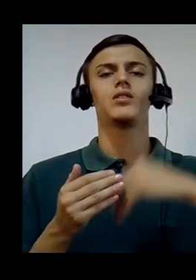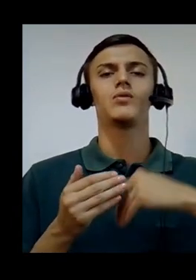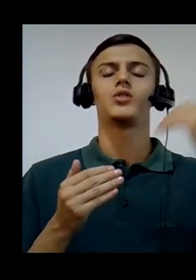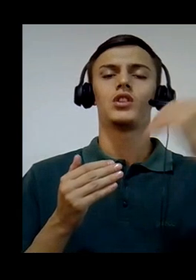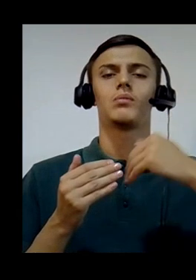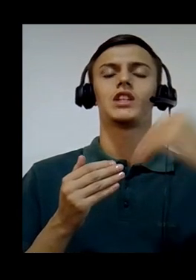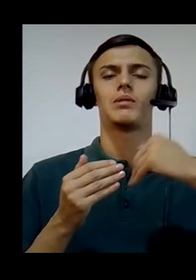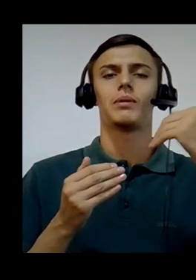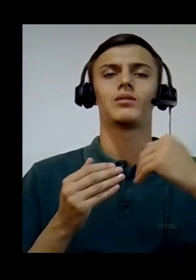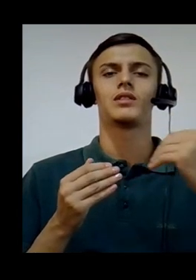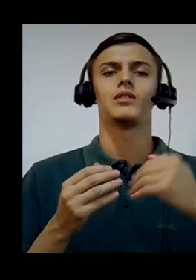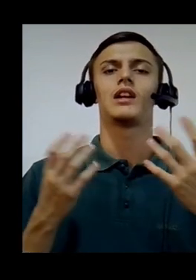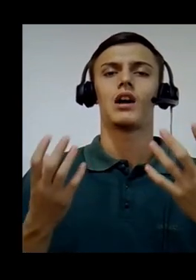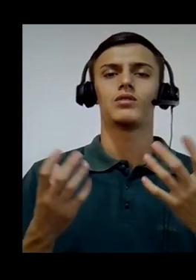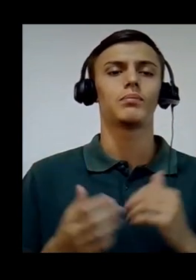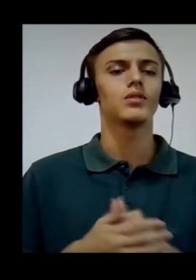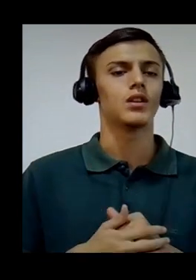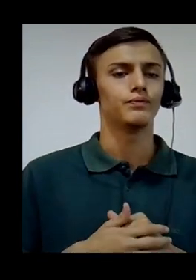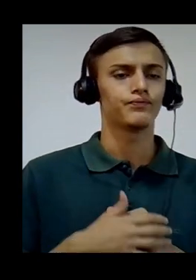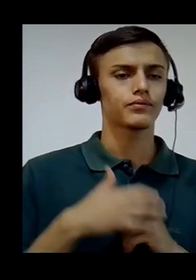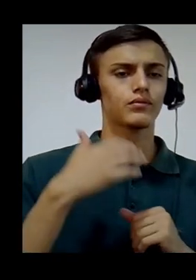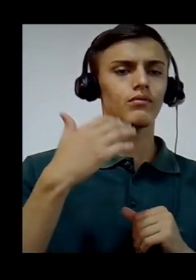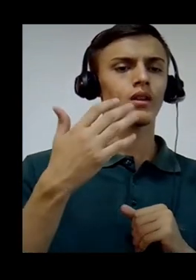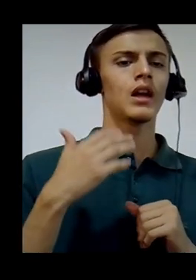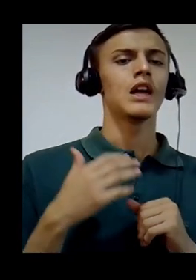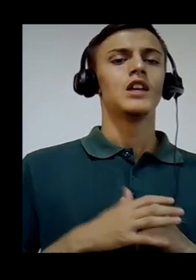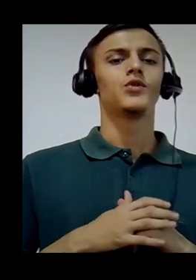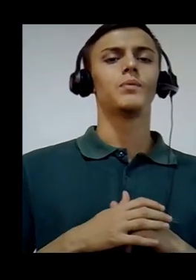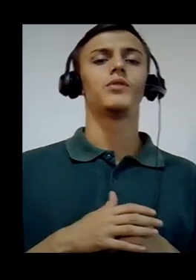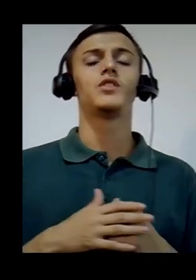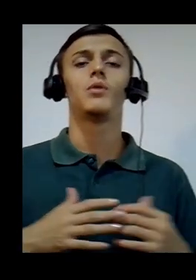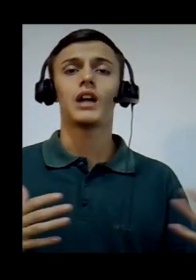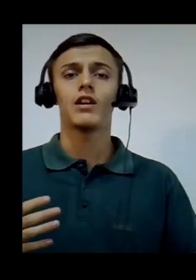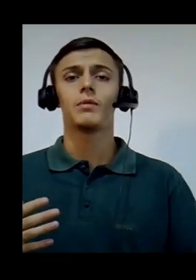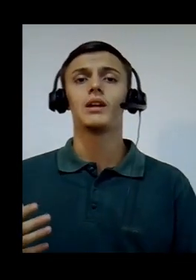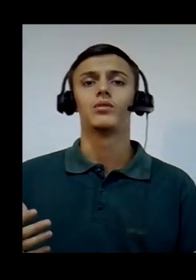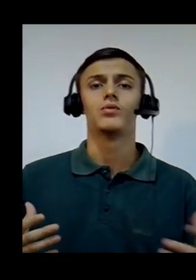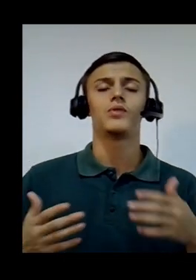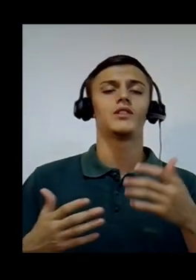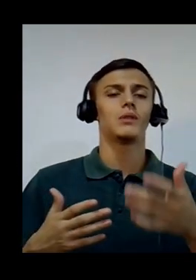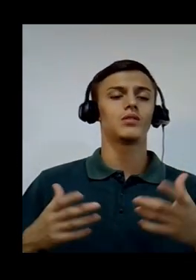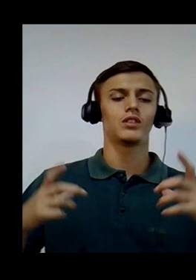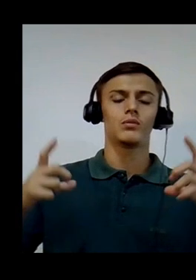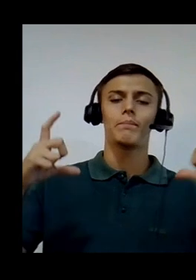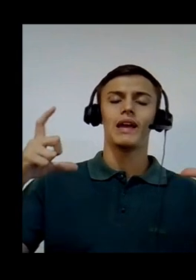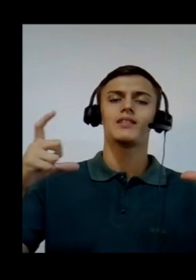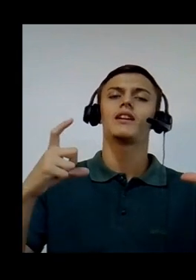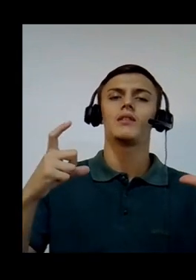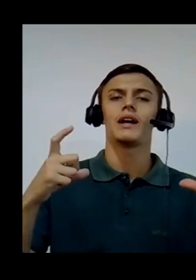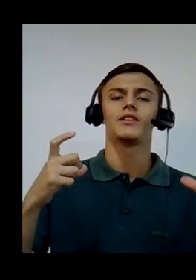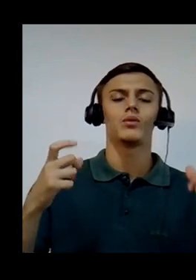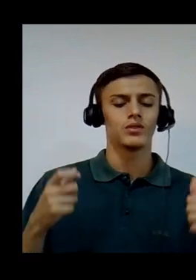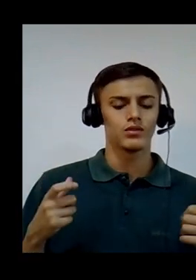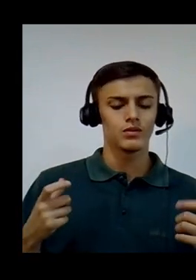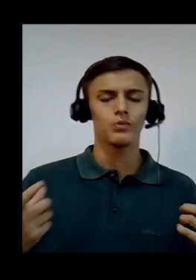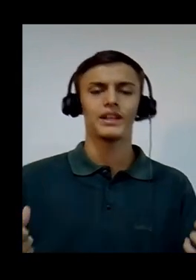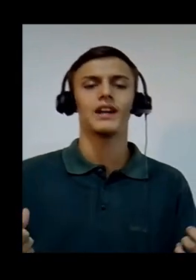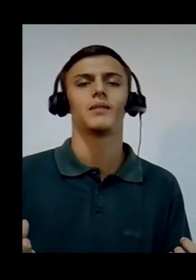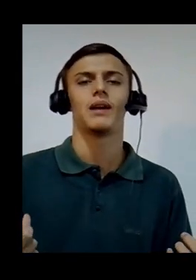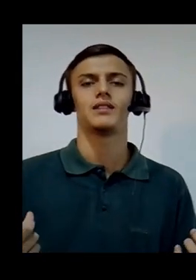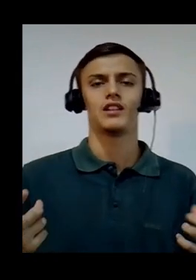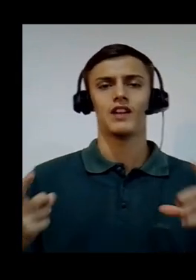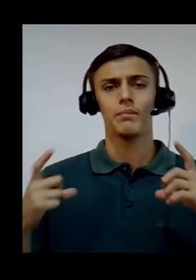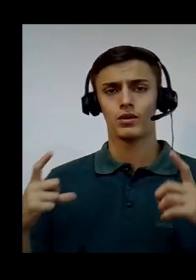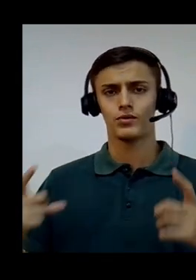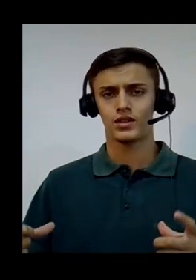funciona, para que não volte nenhuma chama para dentro do cilindro e cause a explosão. Se for possível desmontar o equipamento, vou fazer uma solda numa peça daquela máquina. Eu consigo